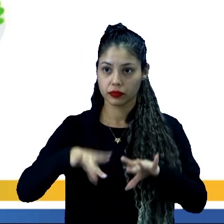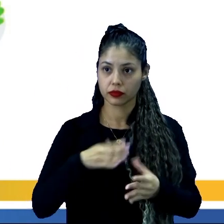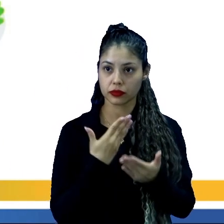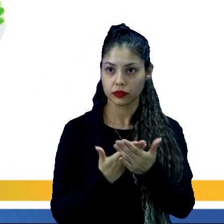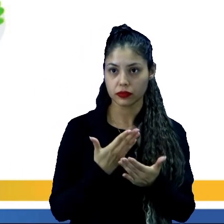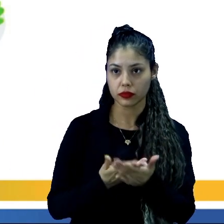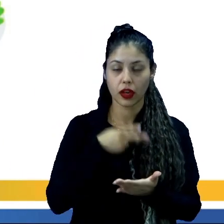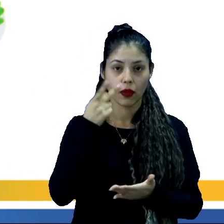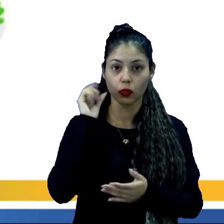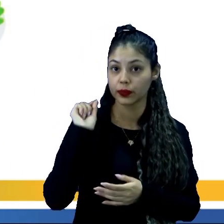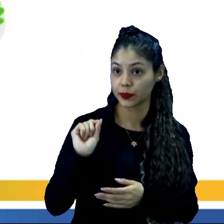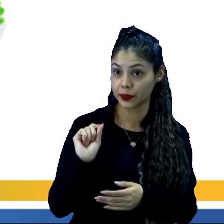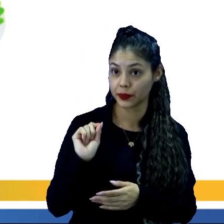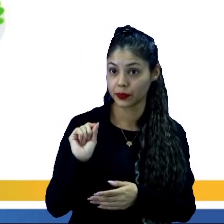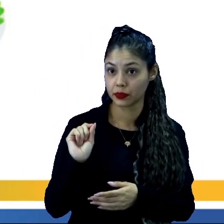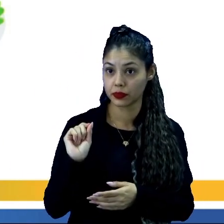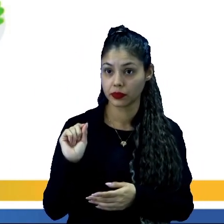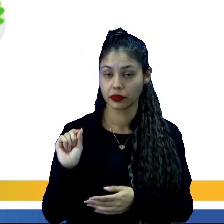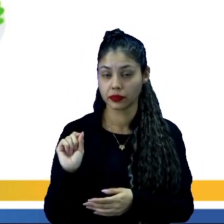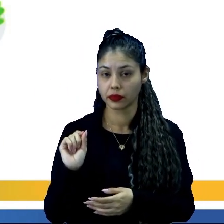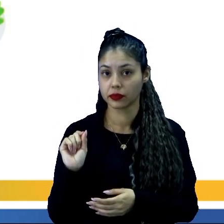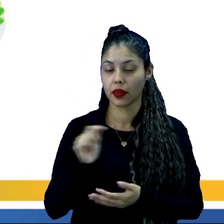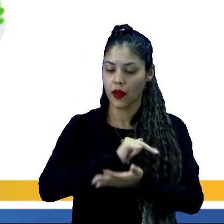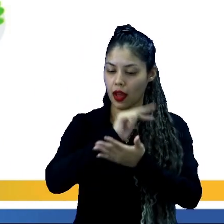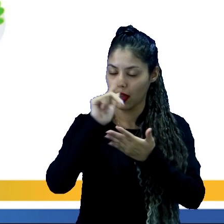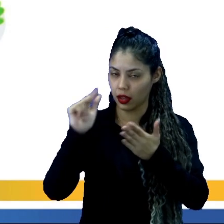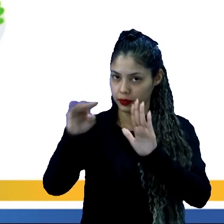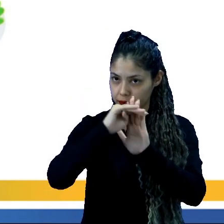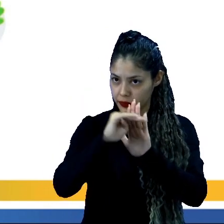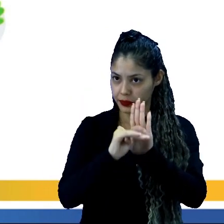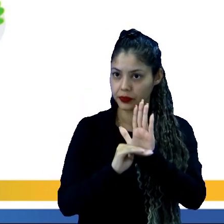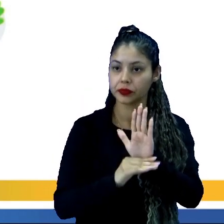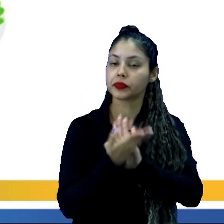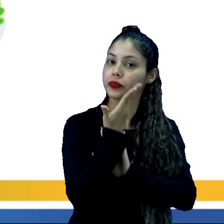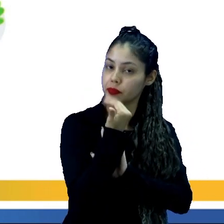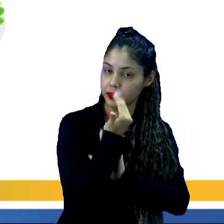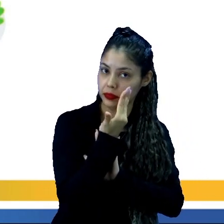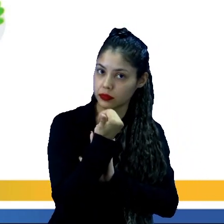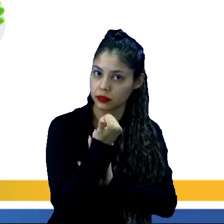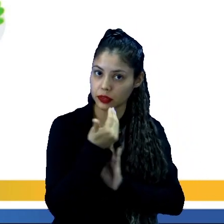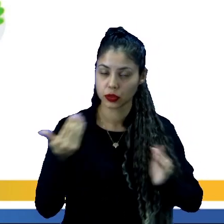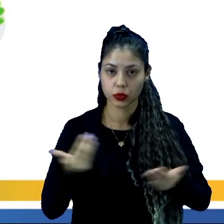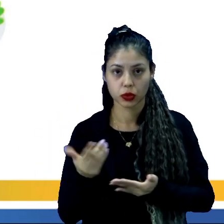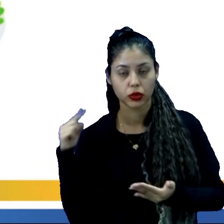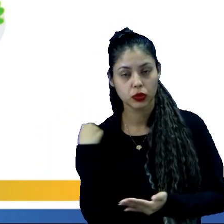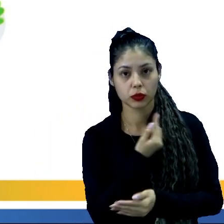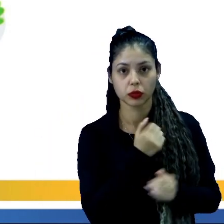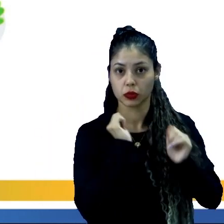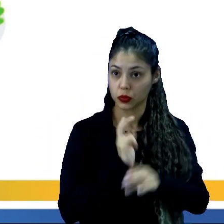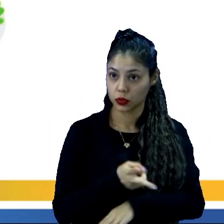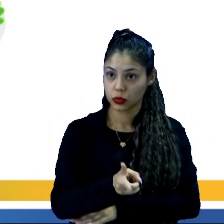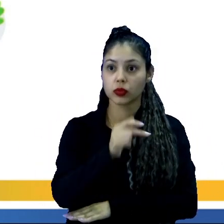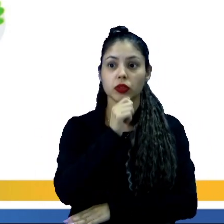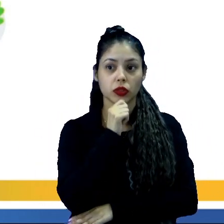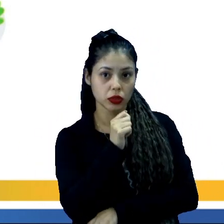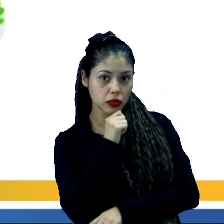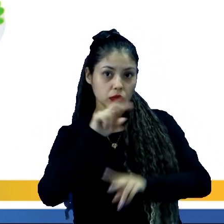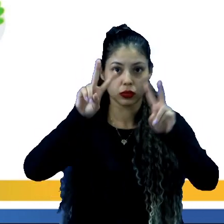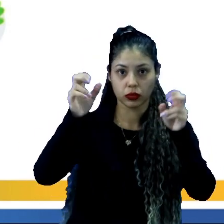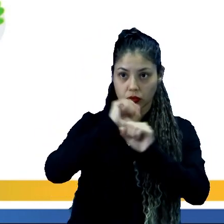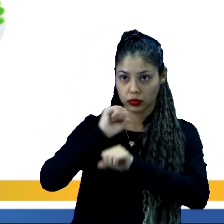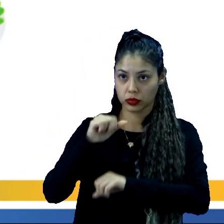última aula, né, a gente falou ali sobre as várias classes de alimentos e hoje agora a gente vai dar continuidade ali nos